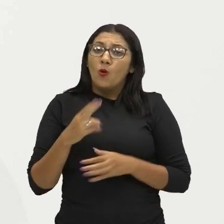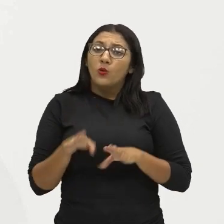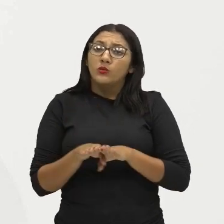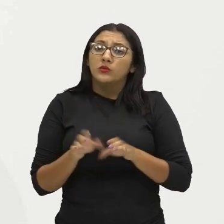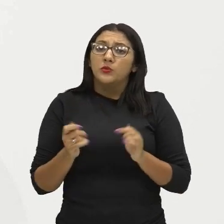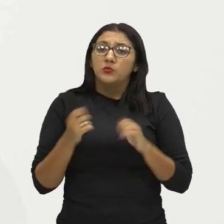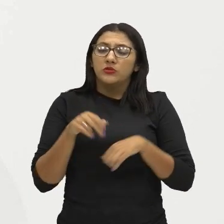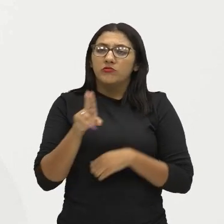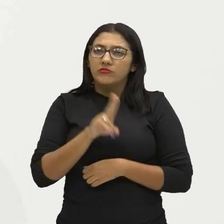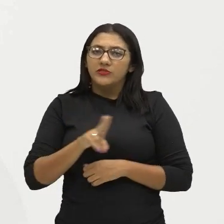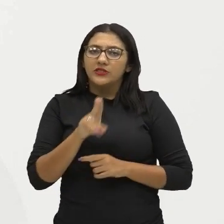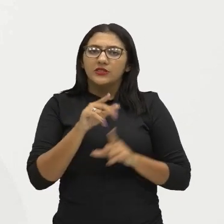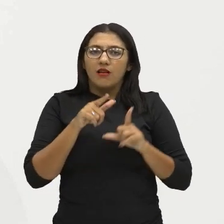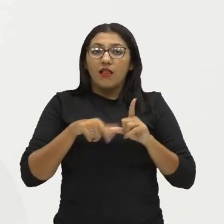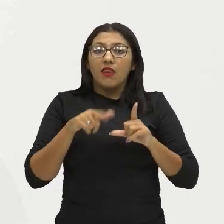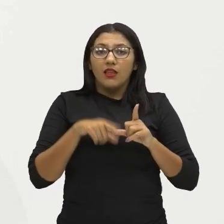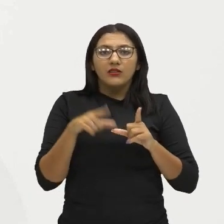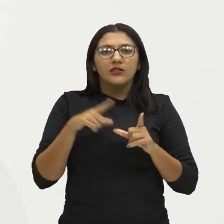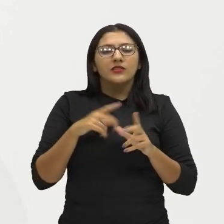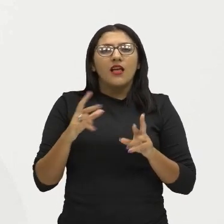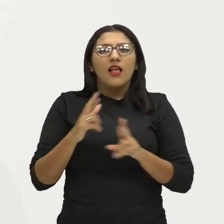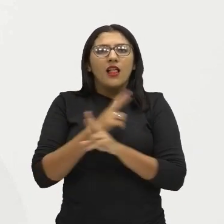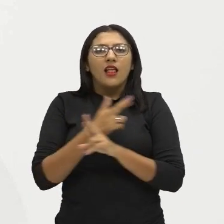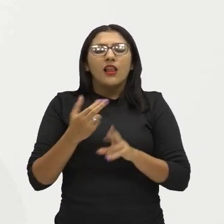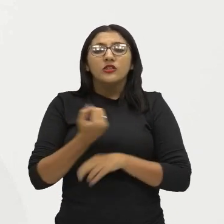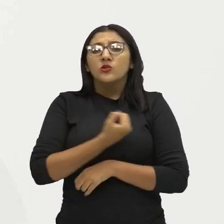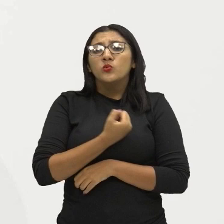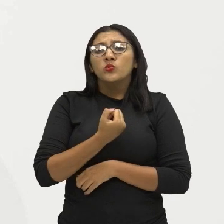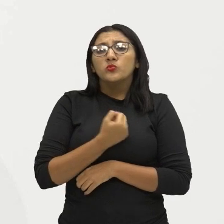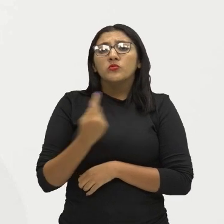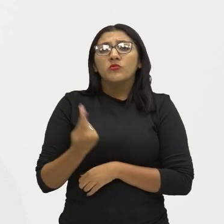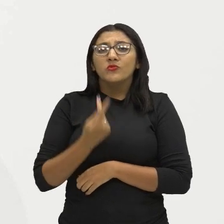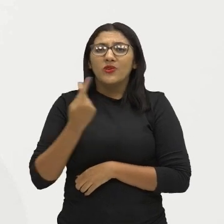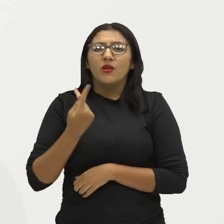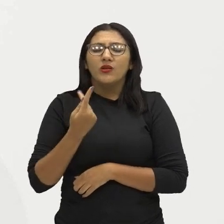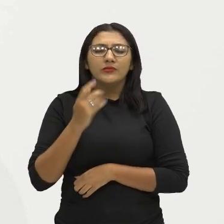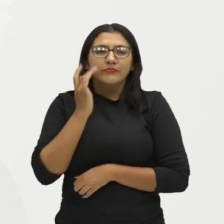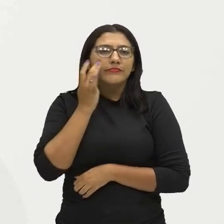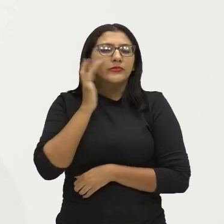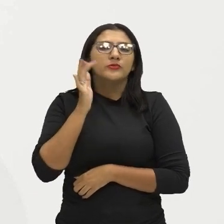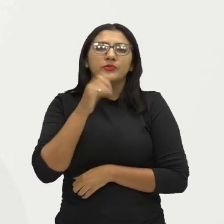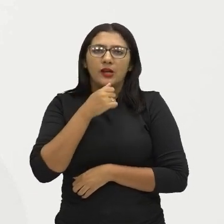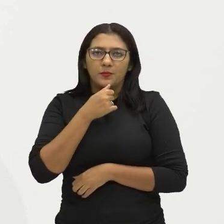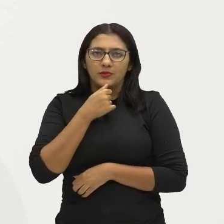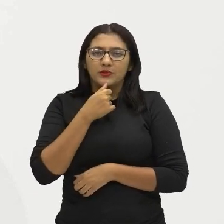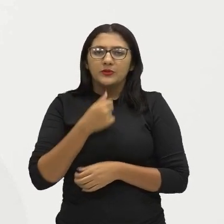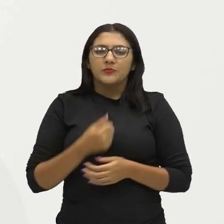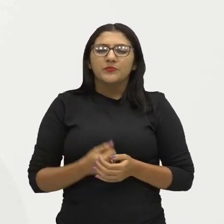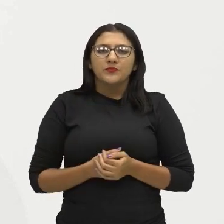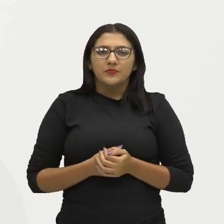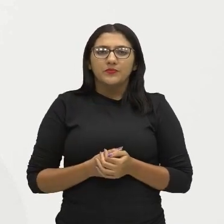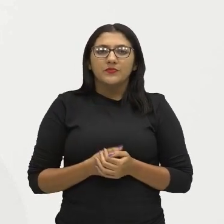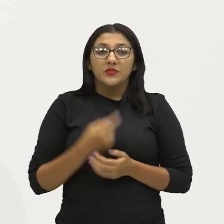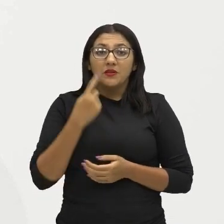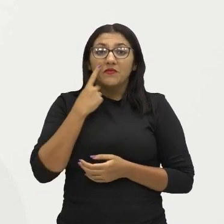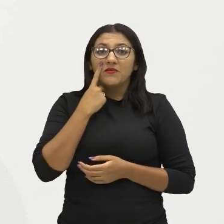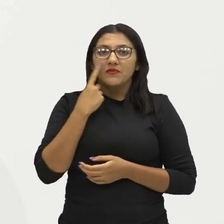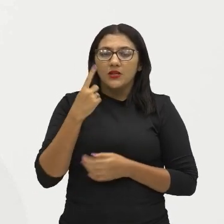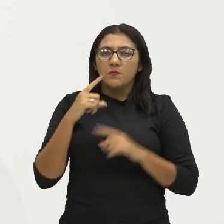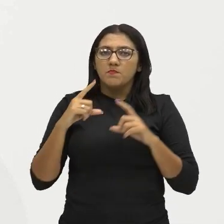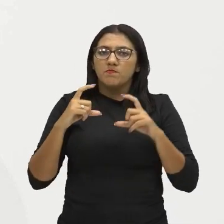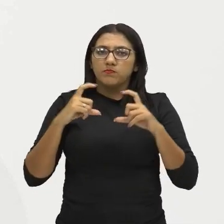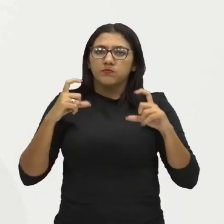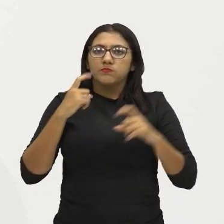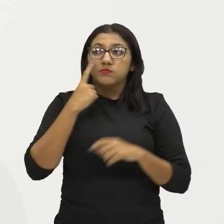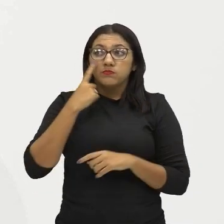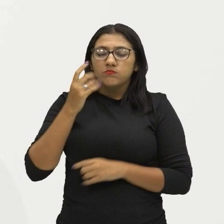uma letra para representar um valor ainda não conhecido, olha. As letras, olha, observa aqui,